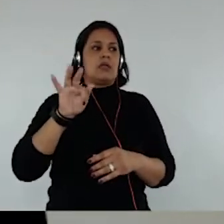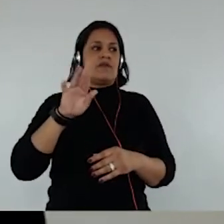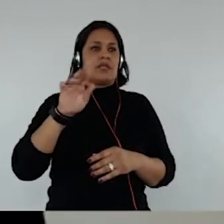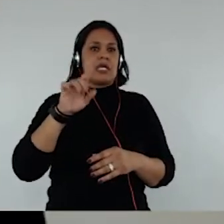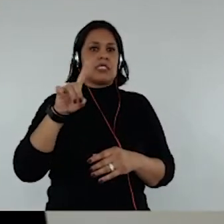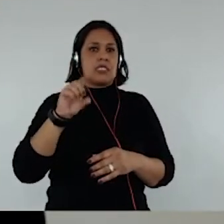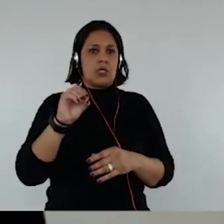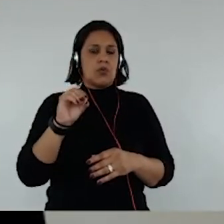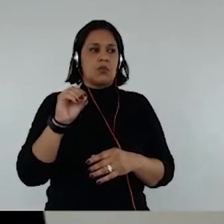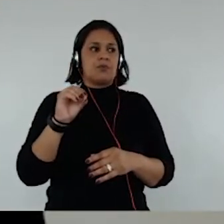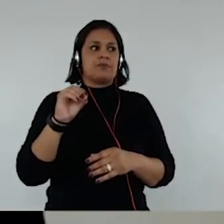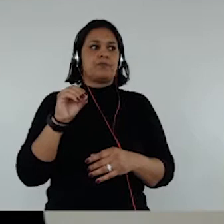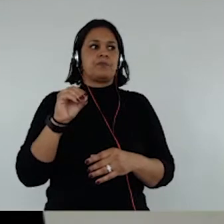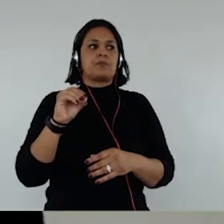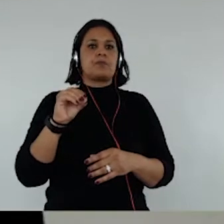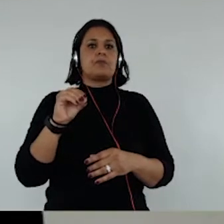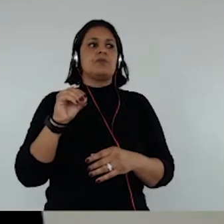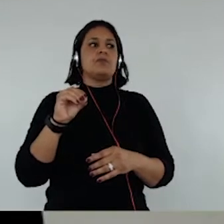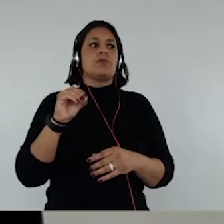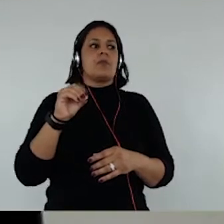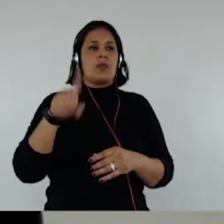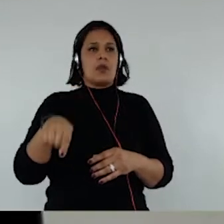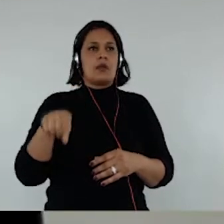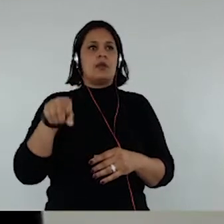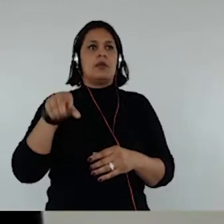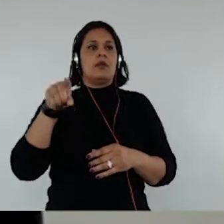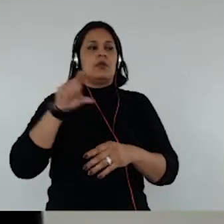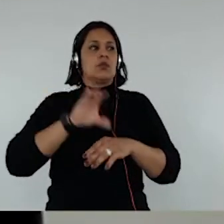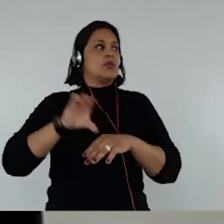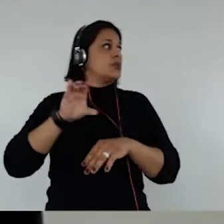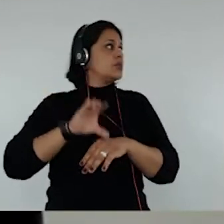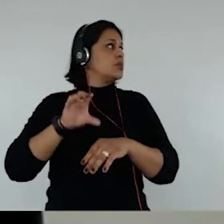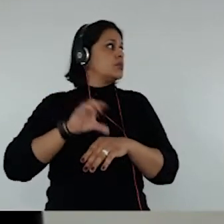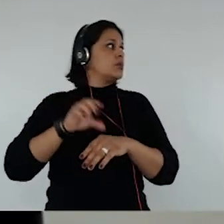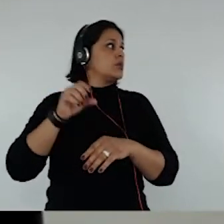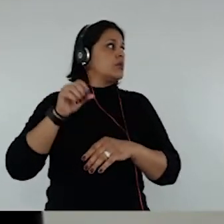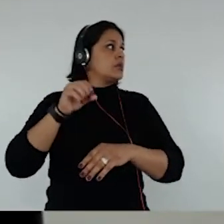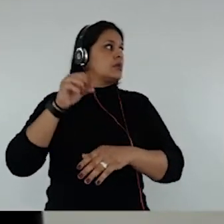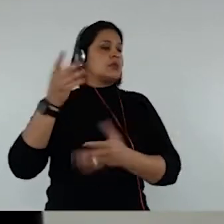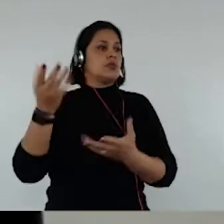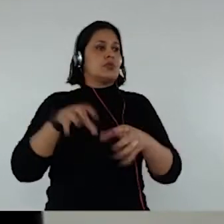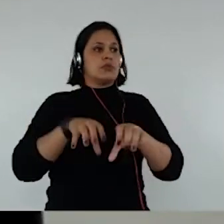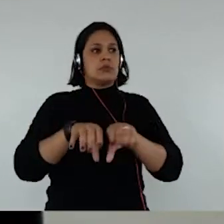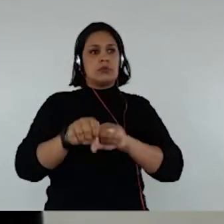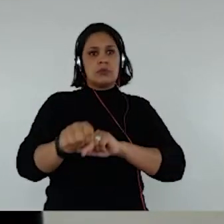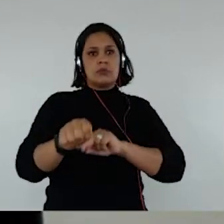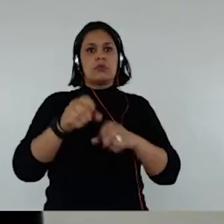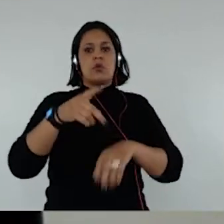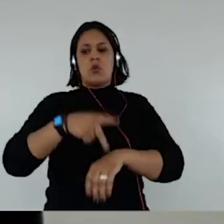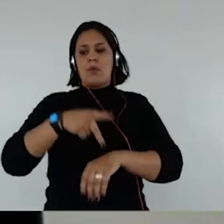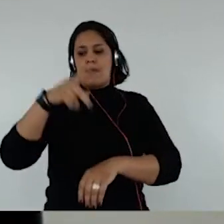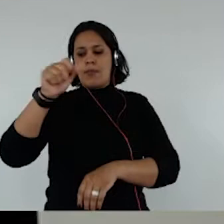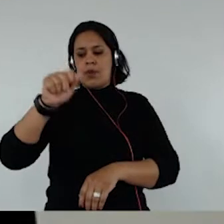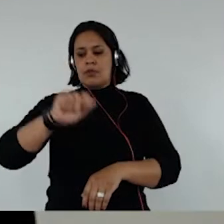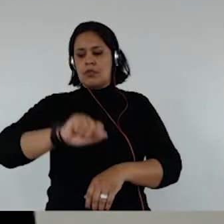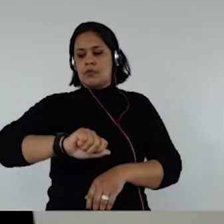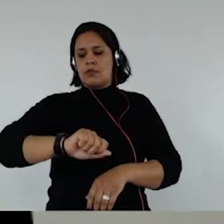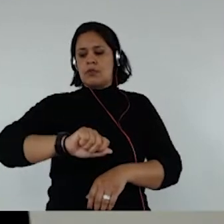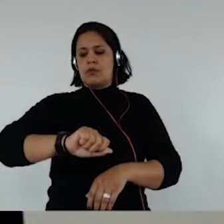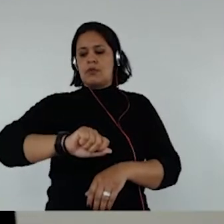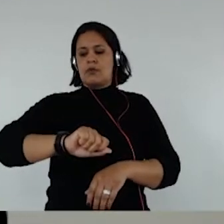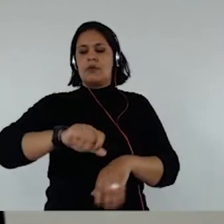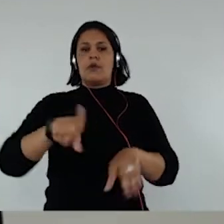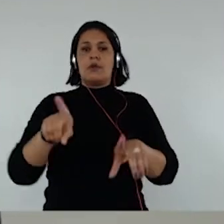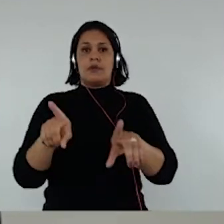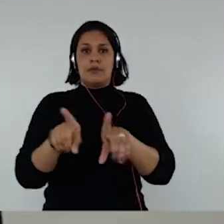Civil, Comercial e Econômico, nos cursos de graduação e pós-graduação da Universidade de Brasília, UNB, e